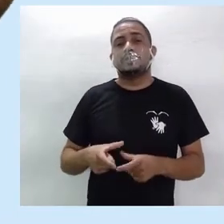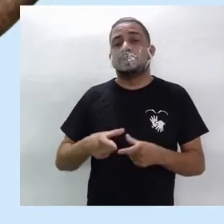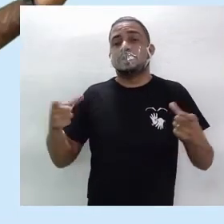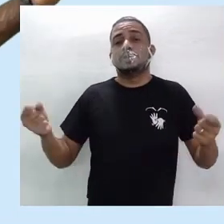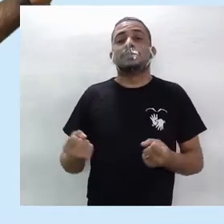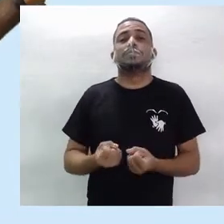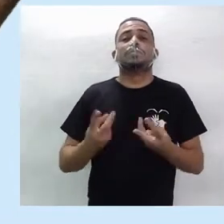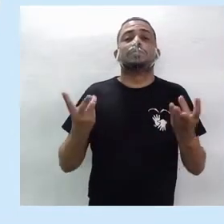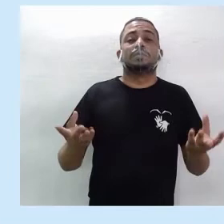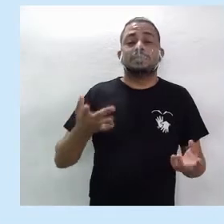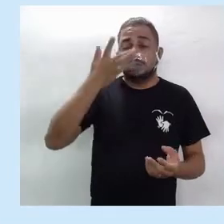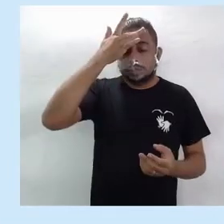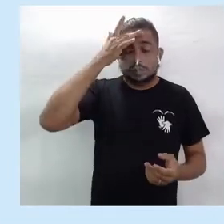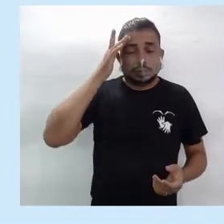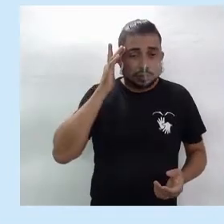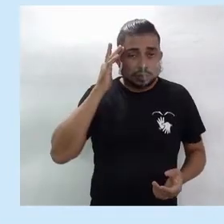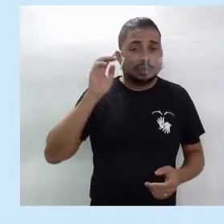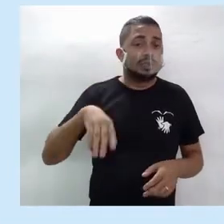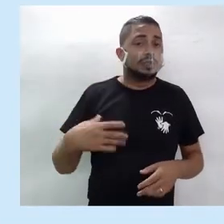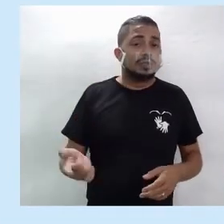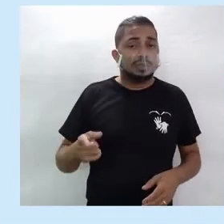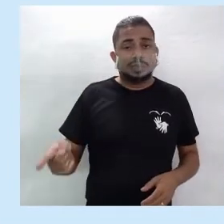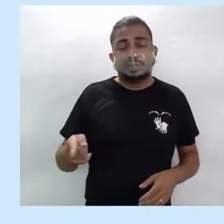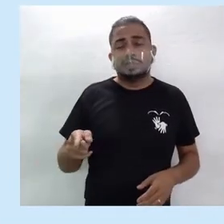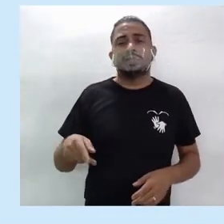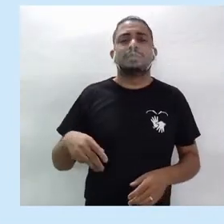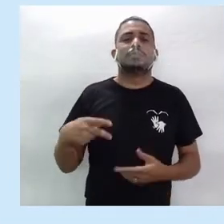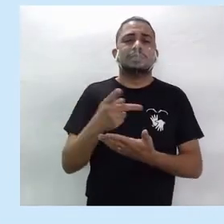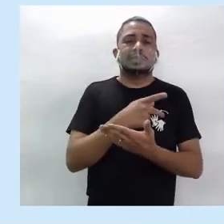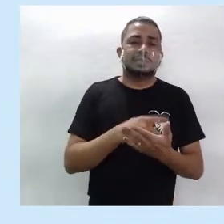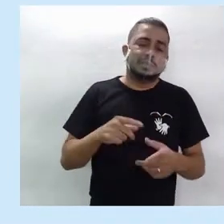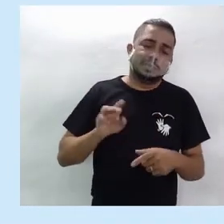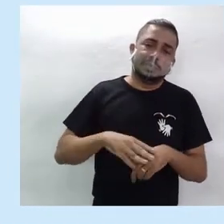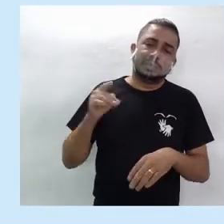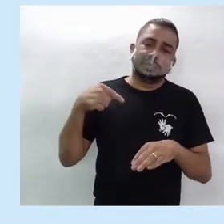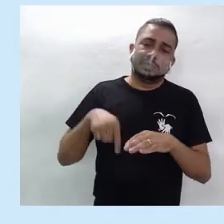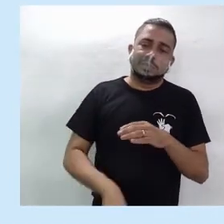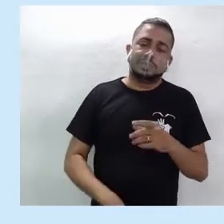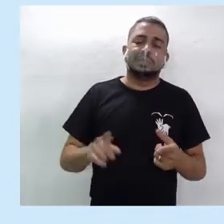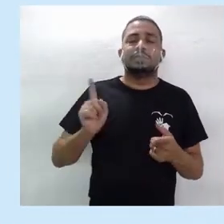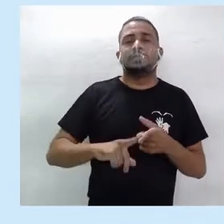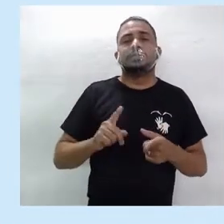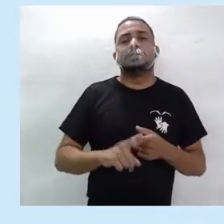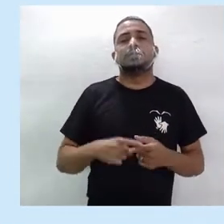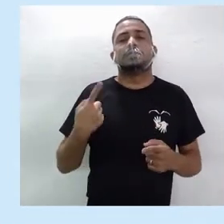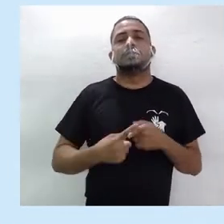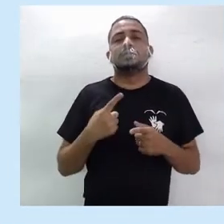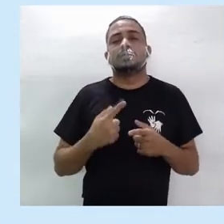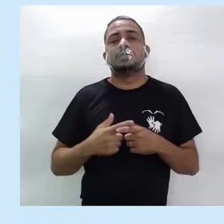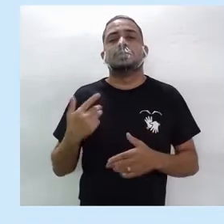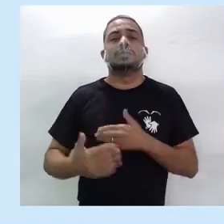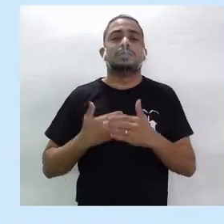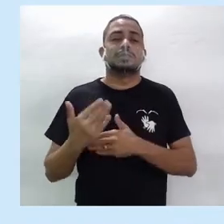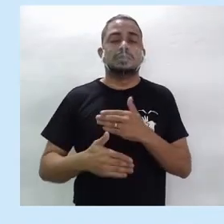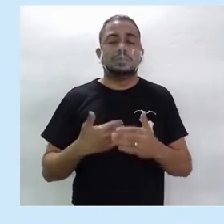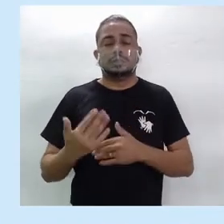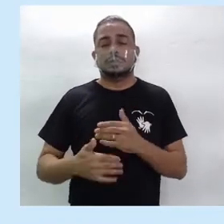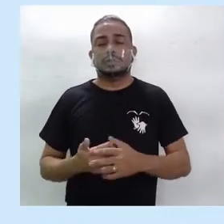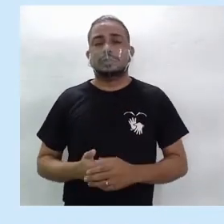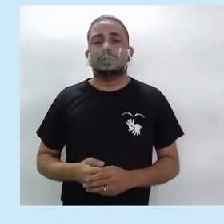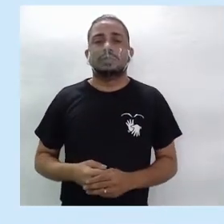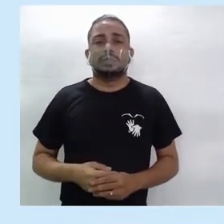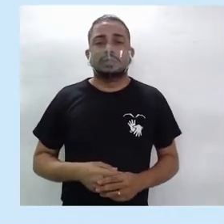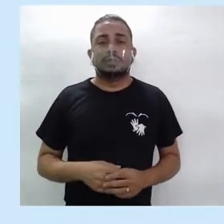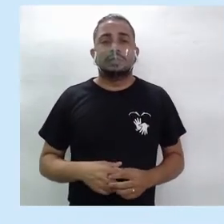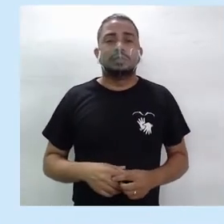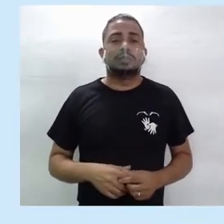de pessoas. Então, esse mapa já é um mapa um pouco mais complexo também, tá? Porque ele desenvolve, né, ele dá a ideia,